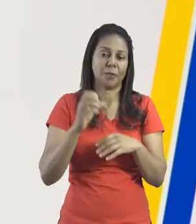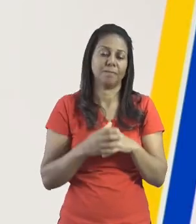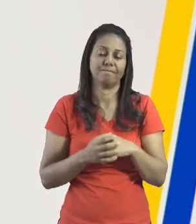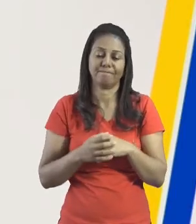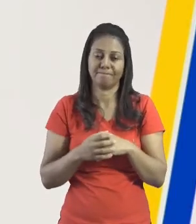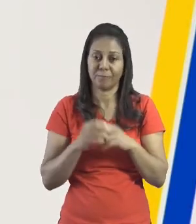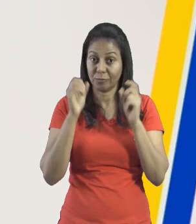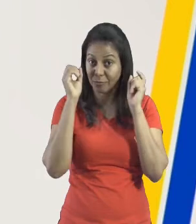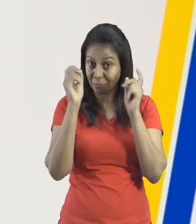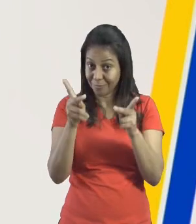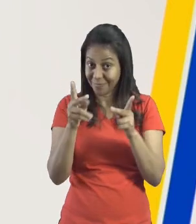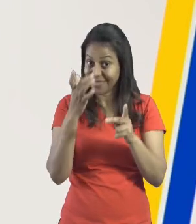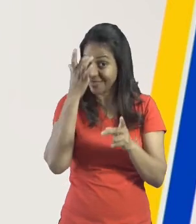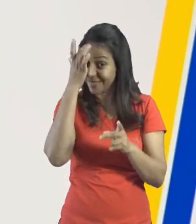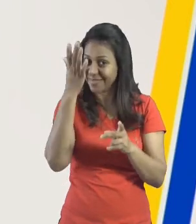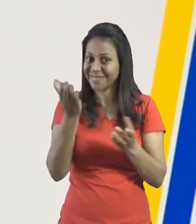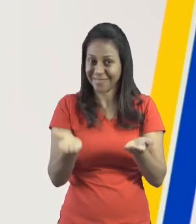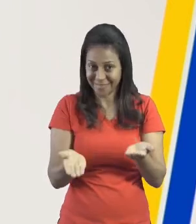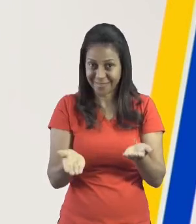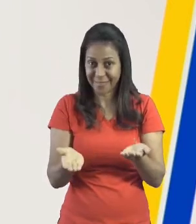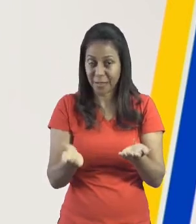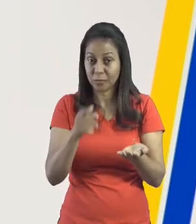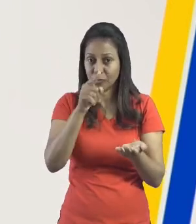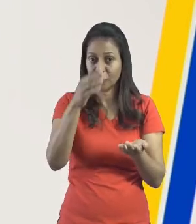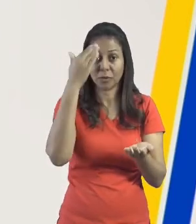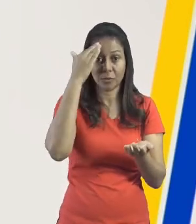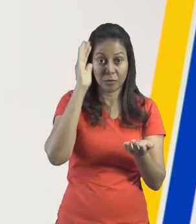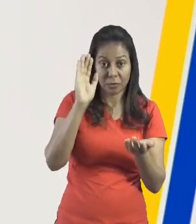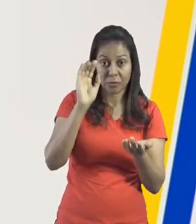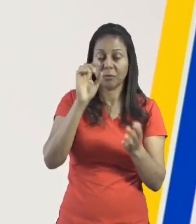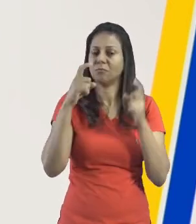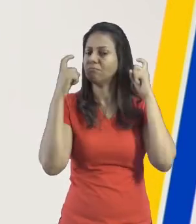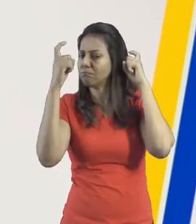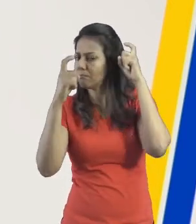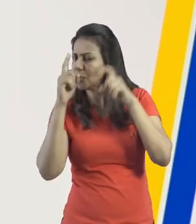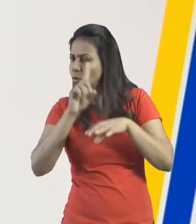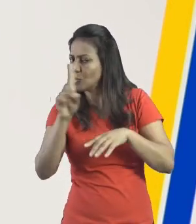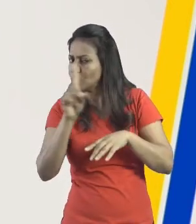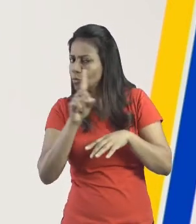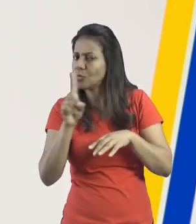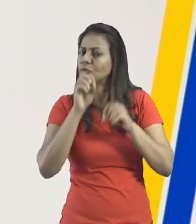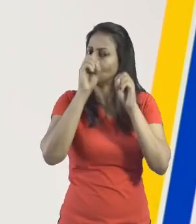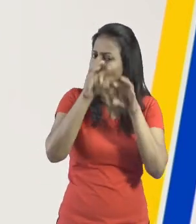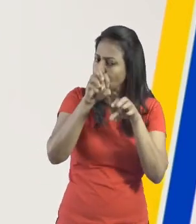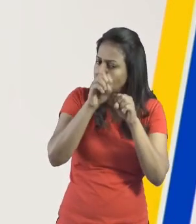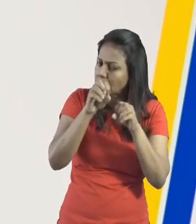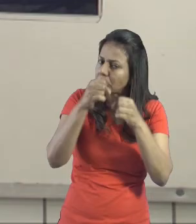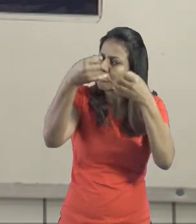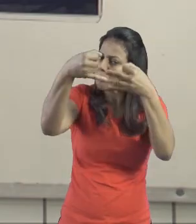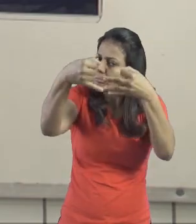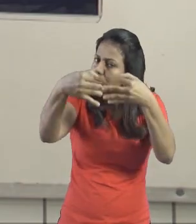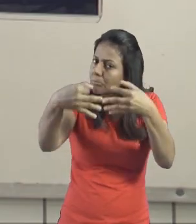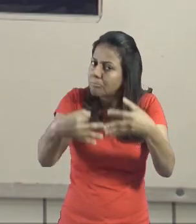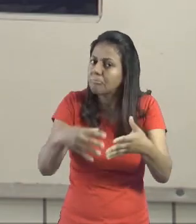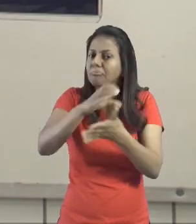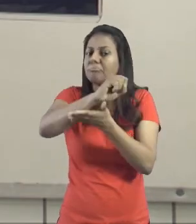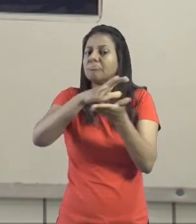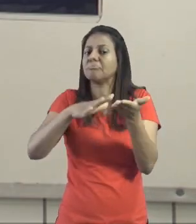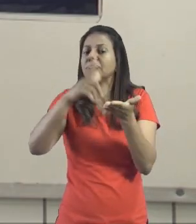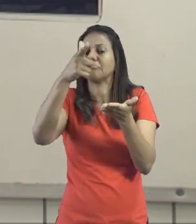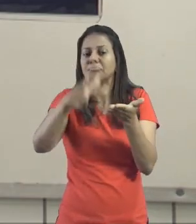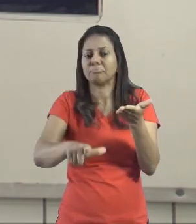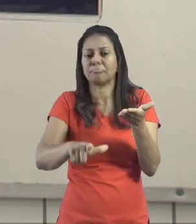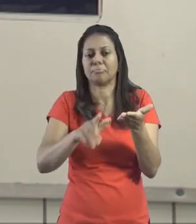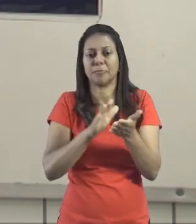Ok? Foi fácil, né? Mas se você ainda não entendeu, não se preocupe. Nós vamos fazer um outro exemplo aqui para